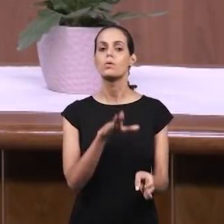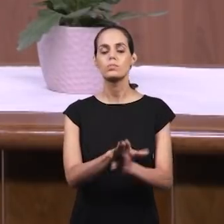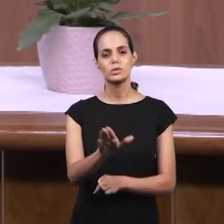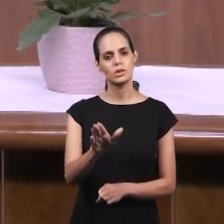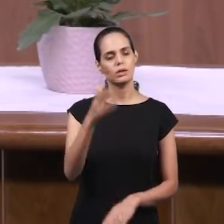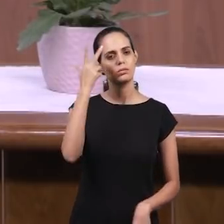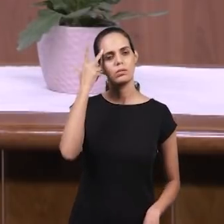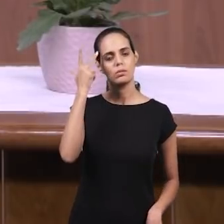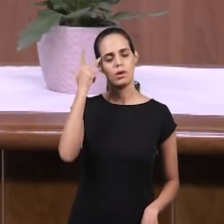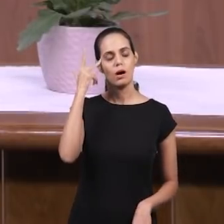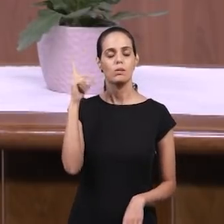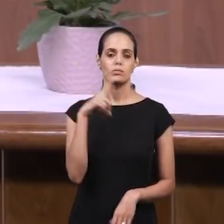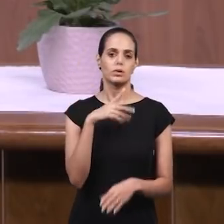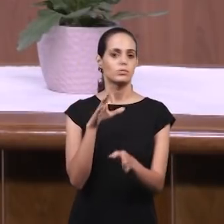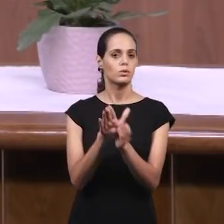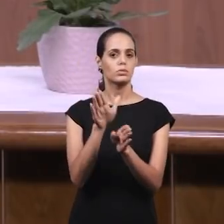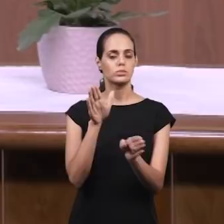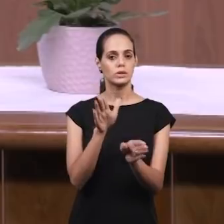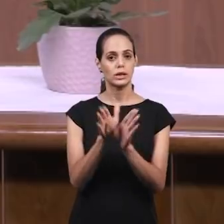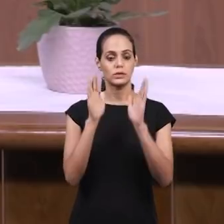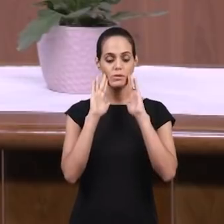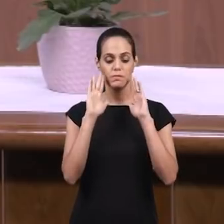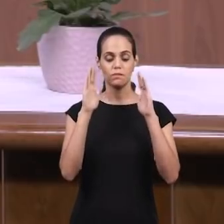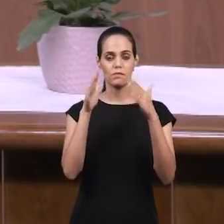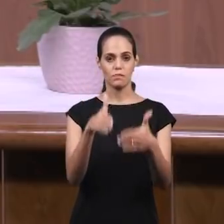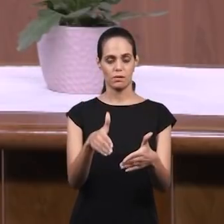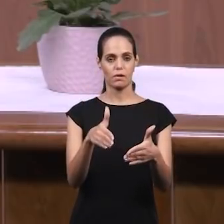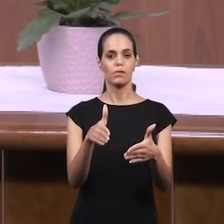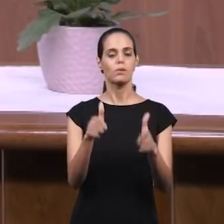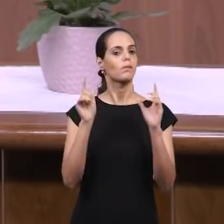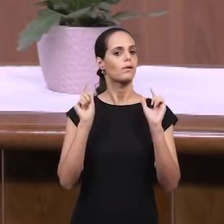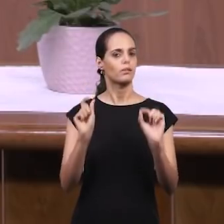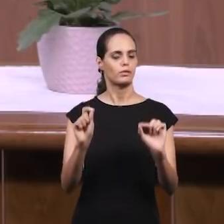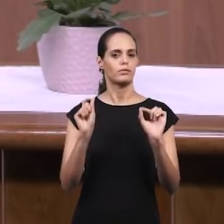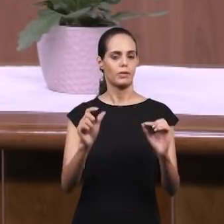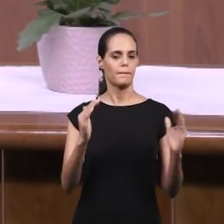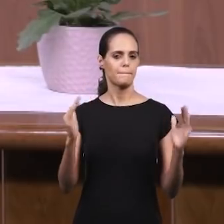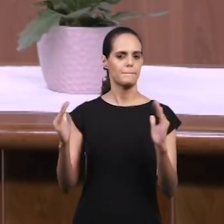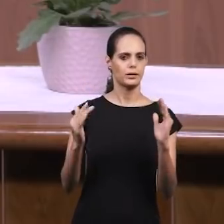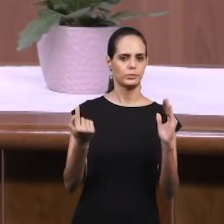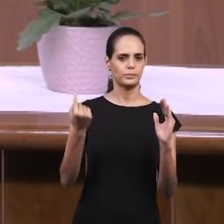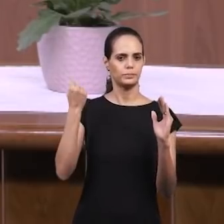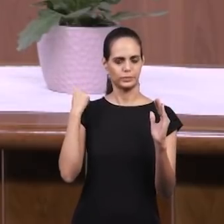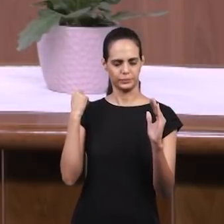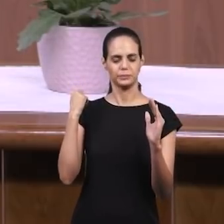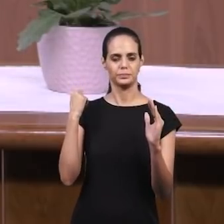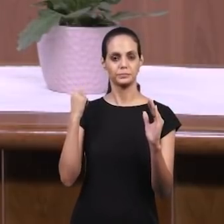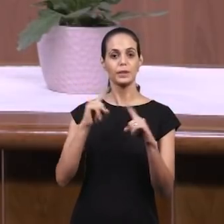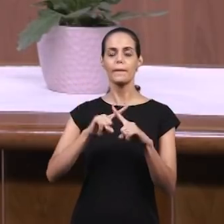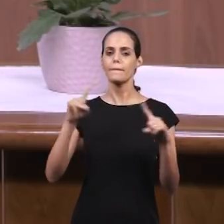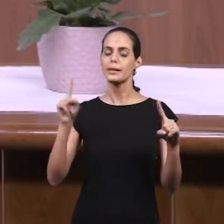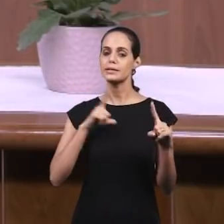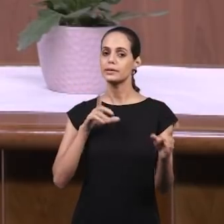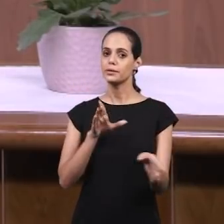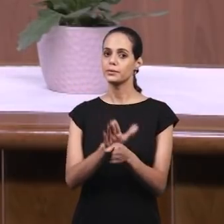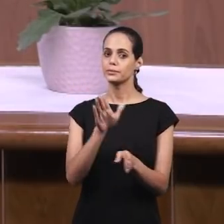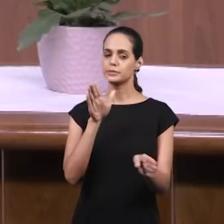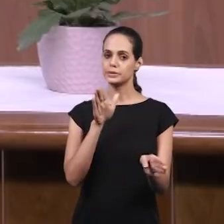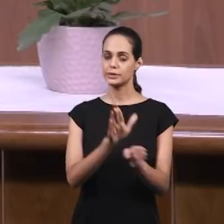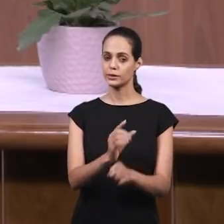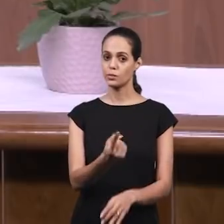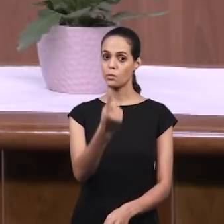todas as igrejas. Tem conselhos que eram destinados àquele período determinado. Mas